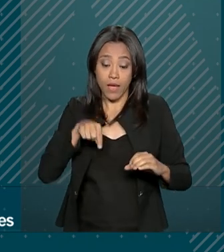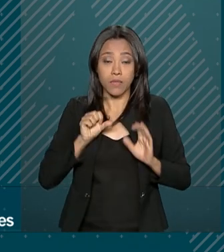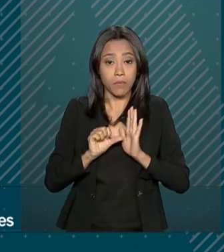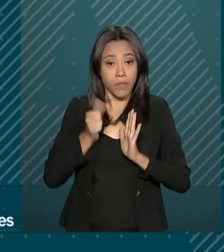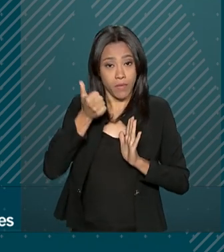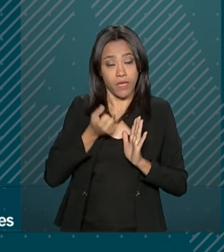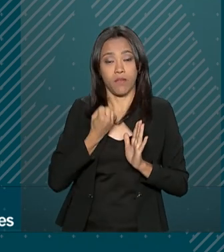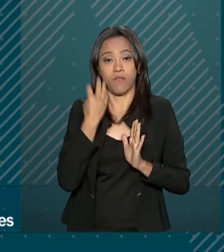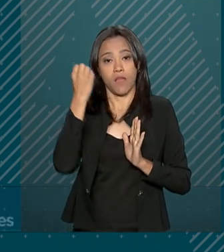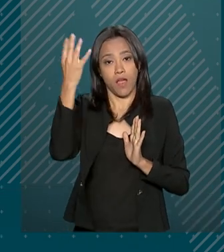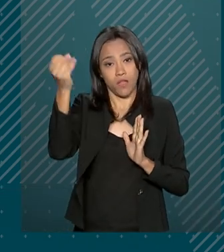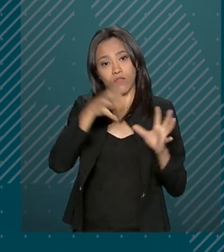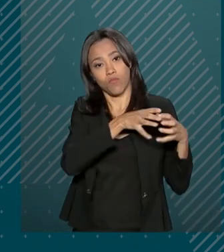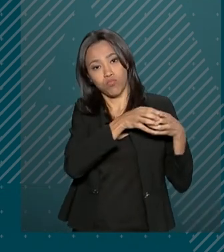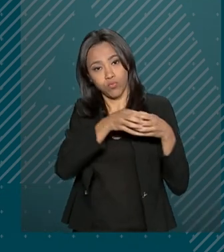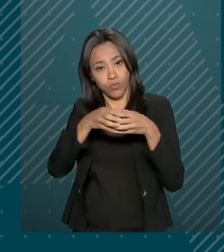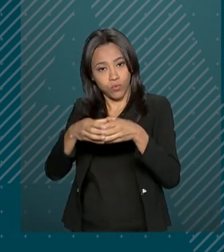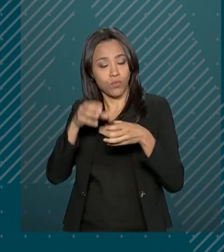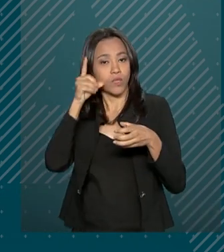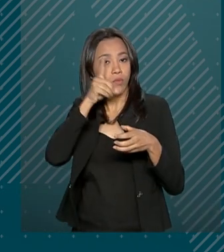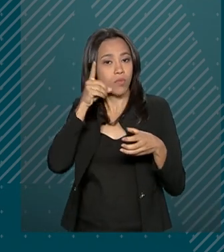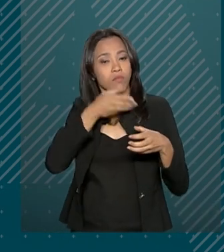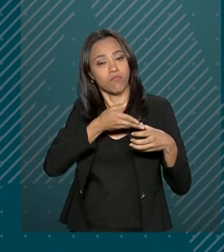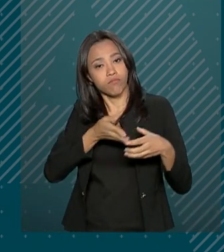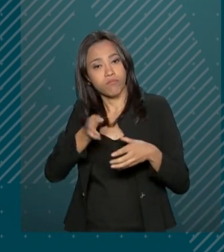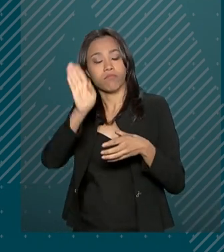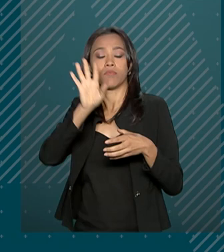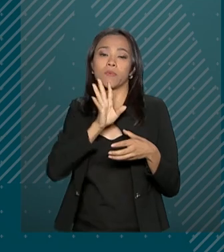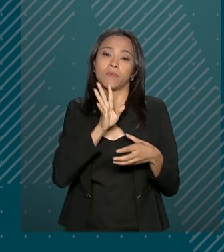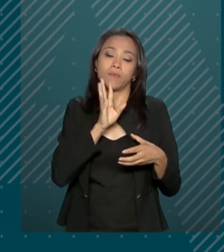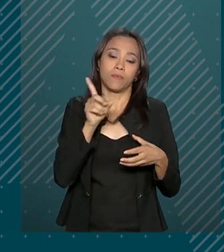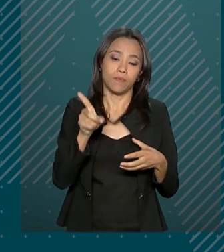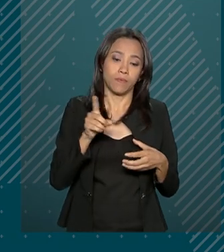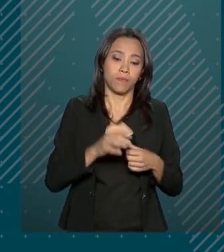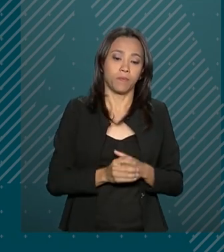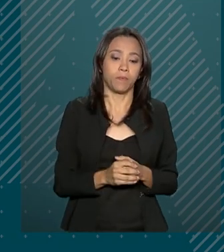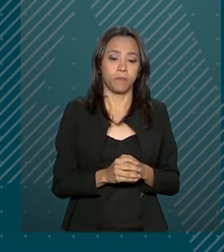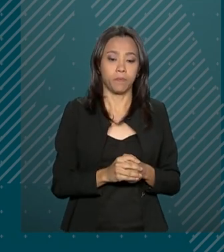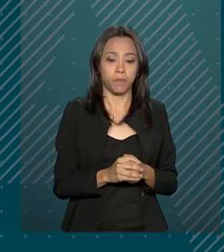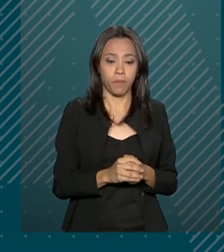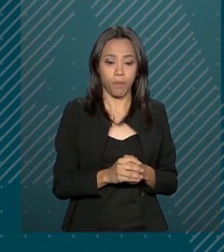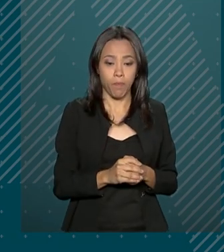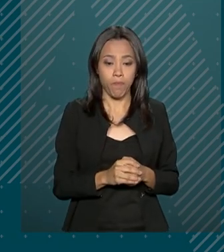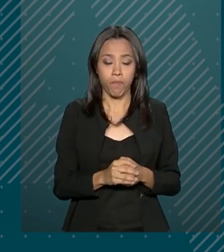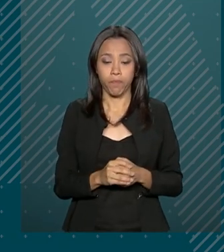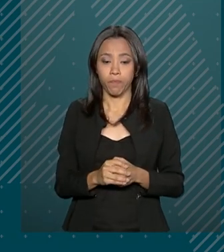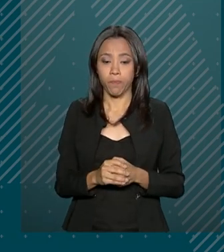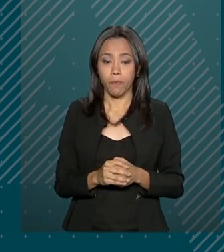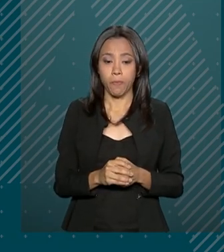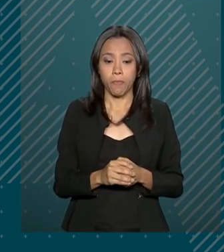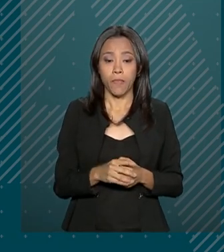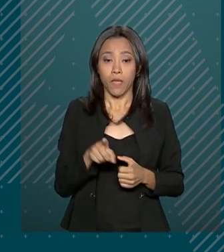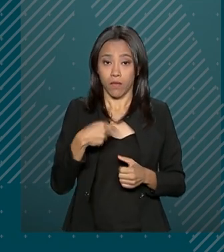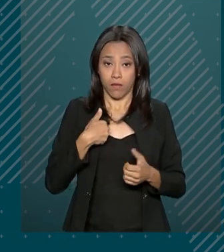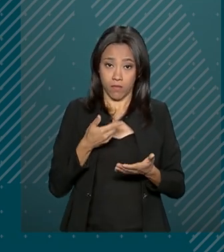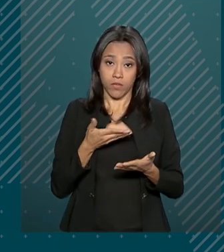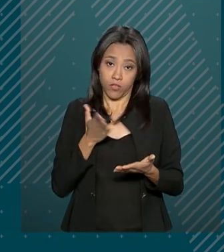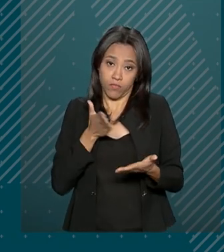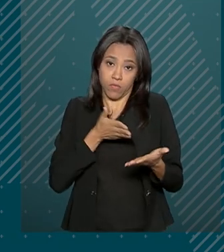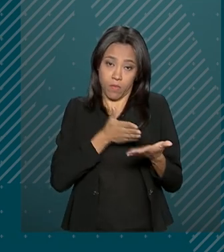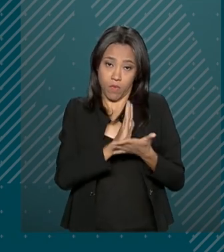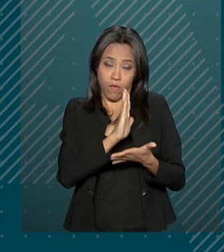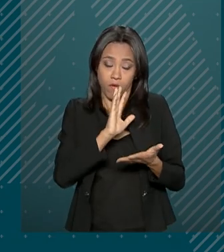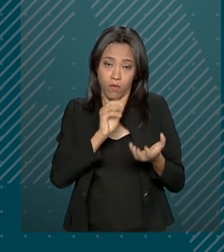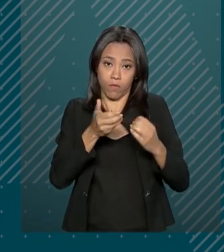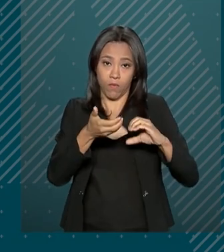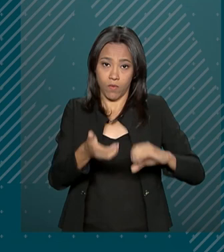prioridade dos parlamentares. Uma segunda viagem, tudo quando entrar na fase 2 de planos locais, já aprovado lá no Congresso,